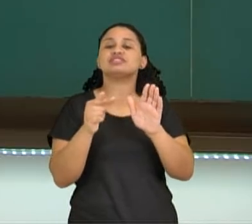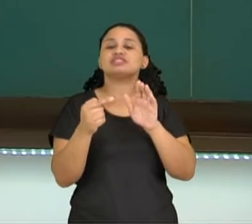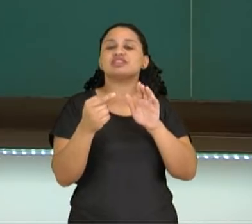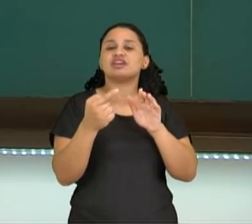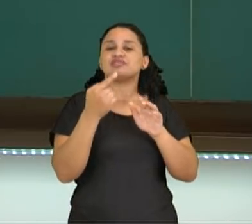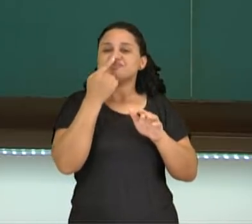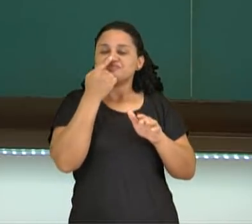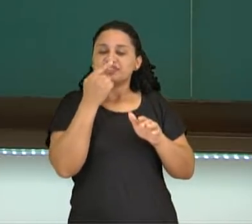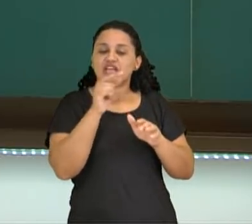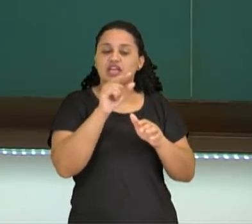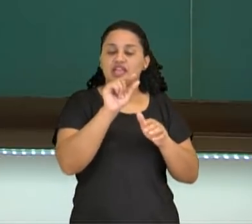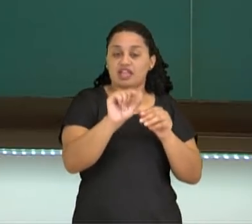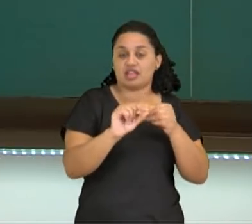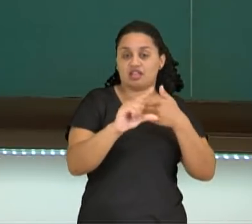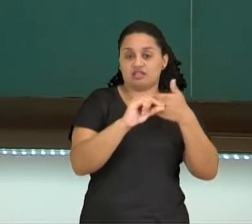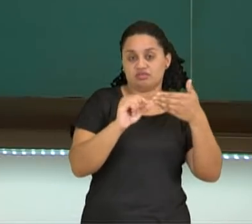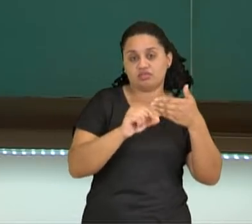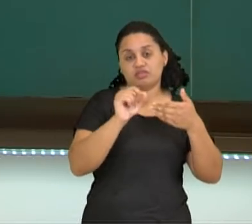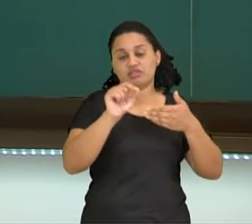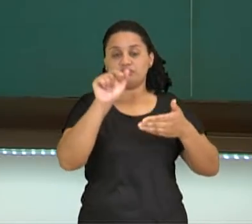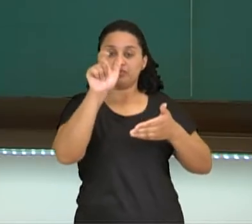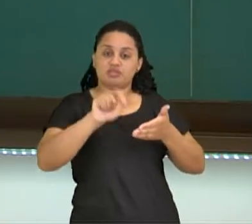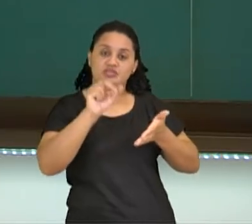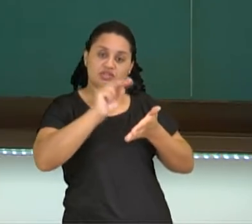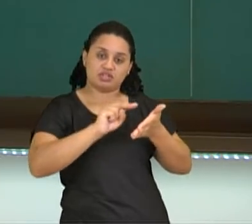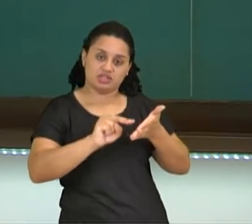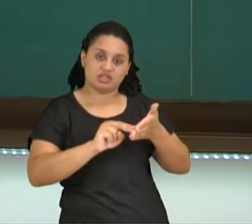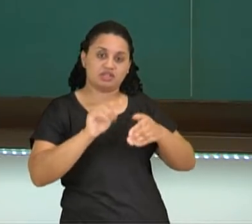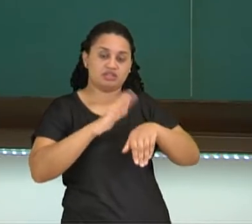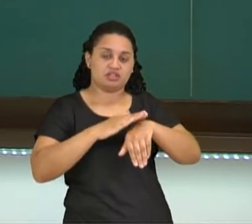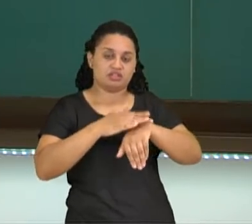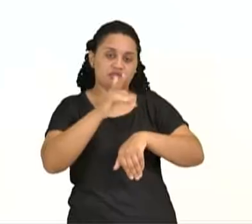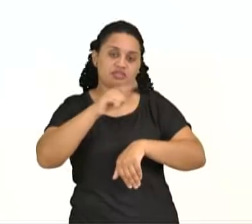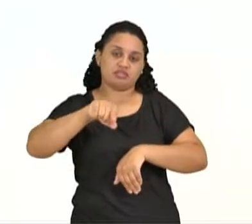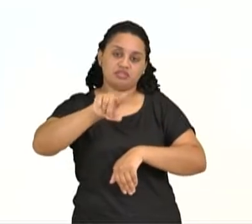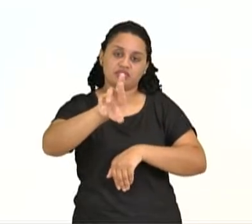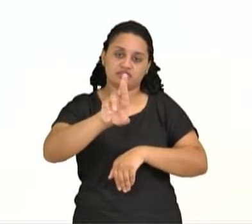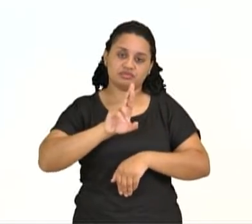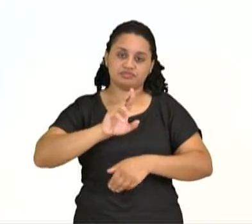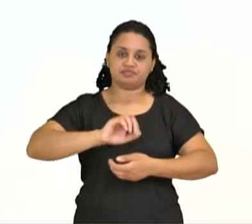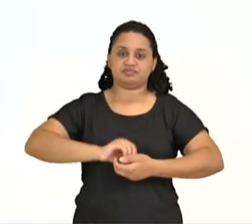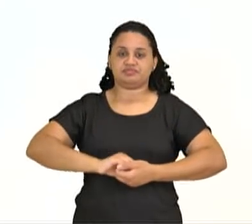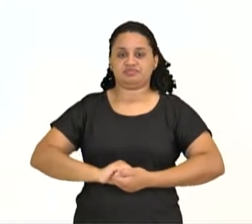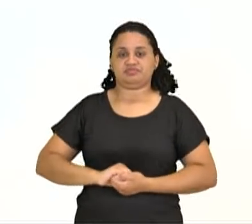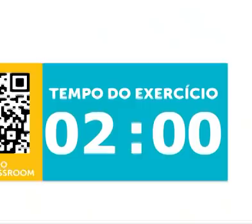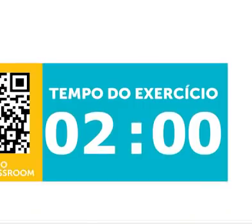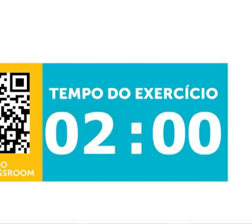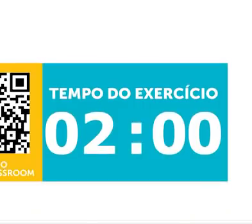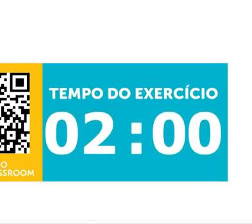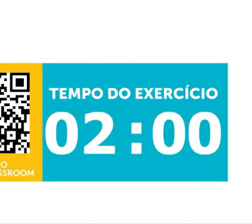da escritora com quem está lendo? Um tempinho para responder essa questão.